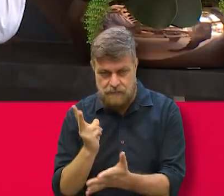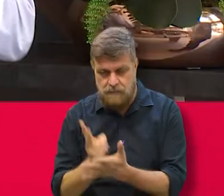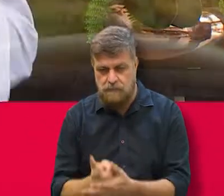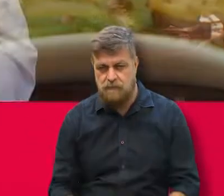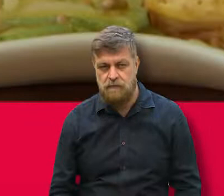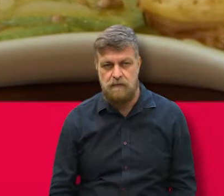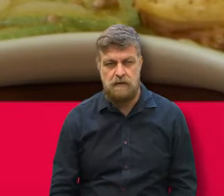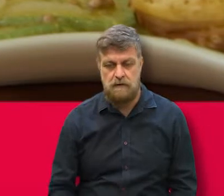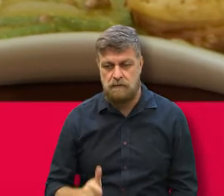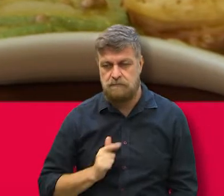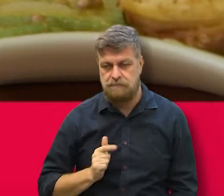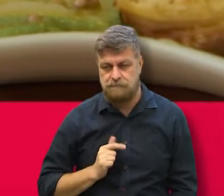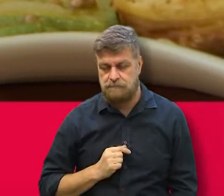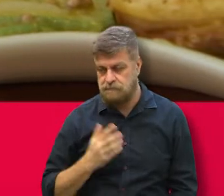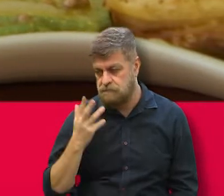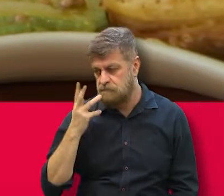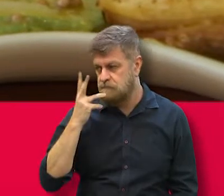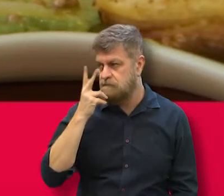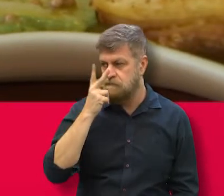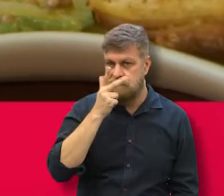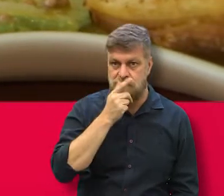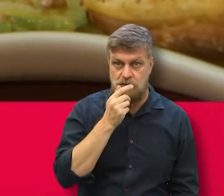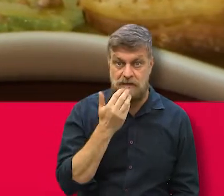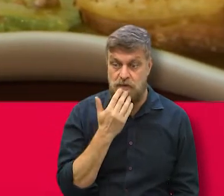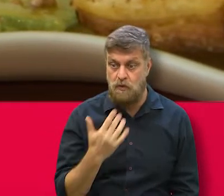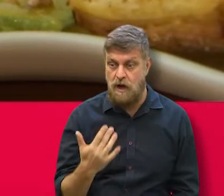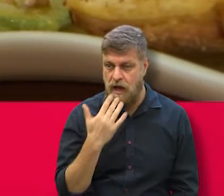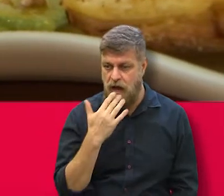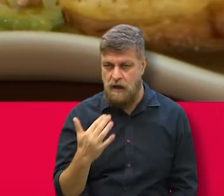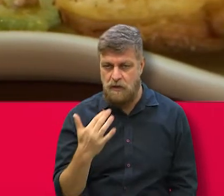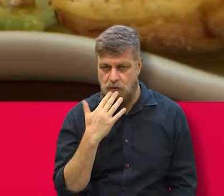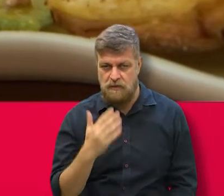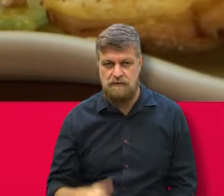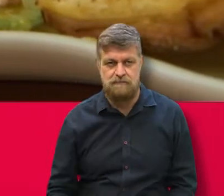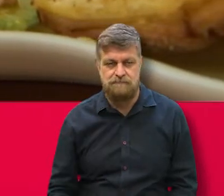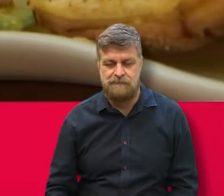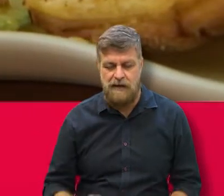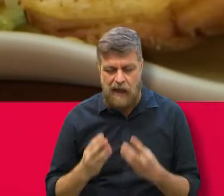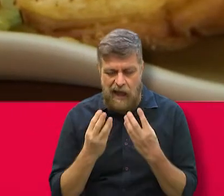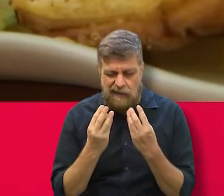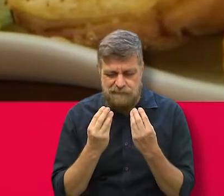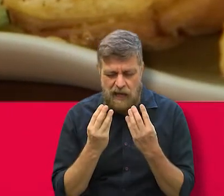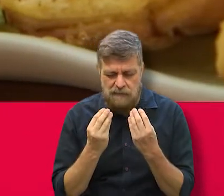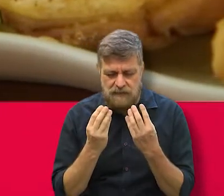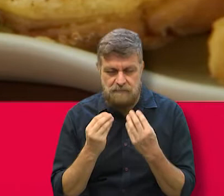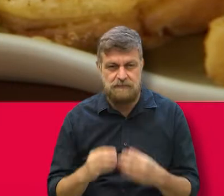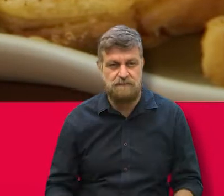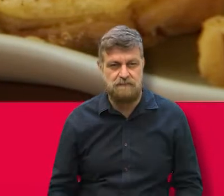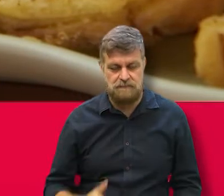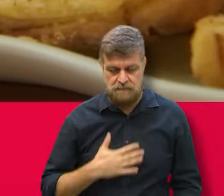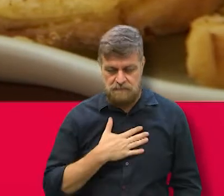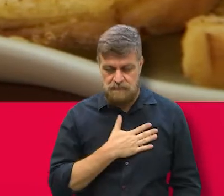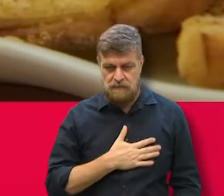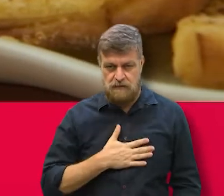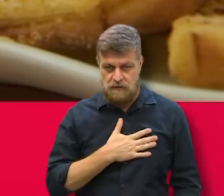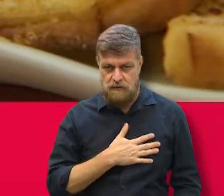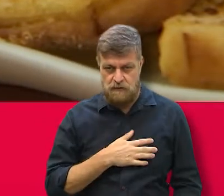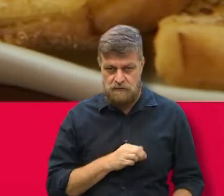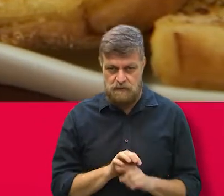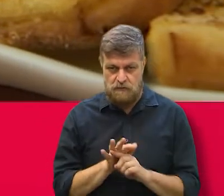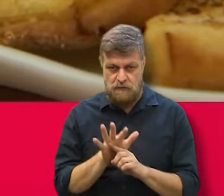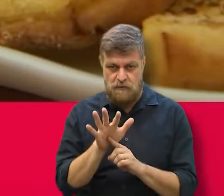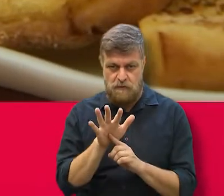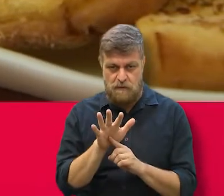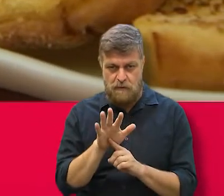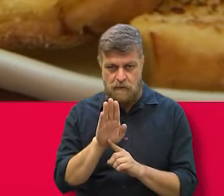né? O alimento fica bem bonito, a cor bonita e a crocância. Eu gosto de fazer isso com um